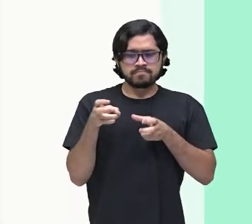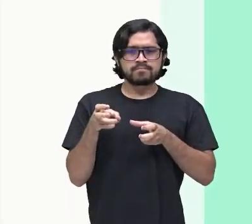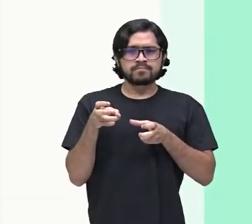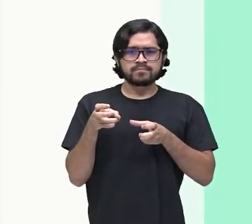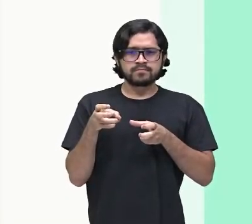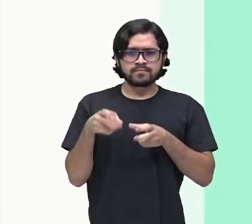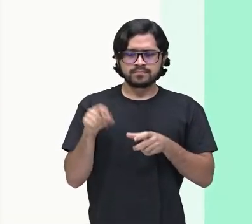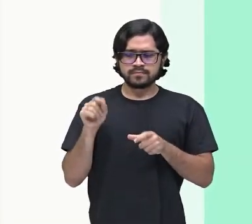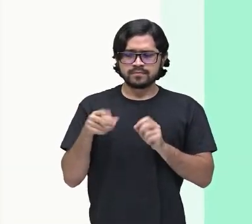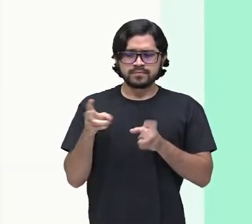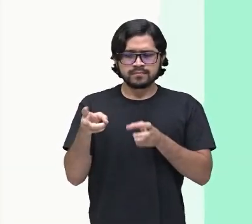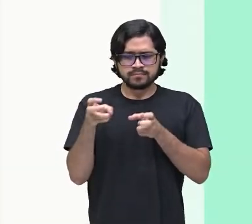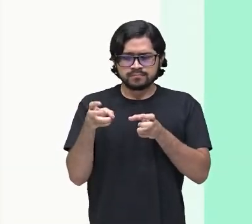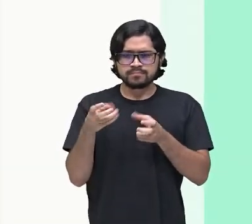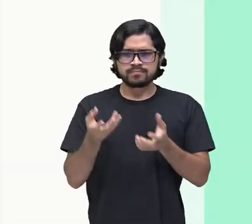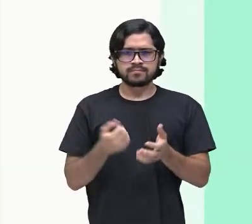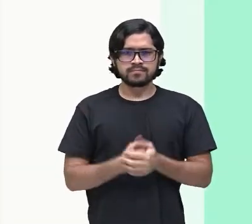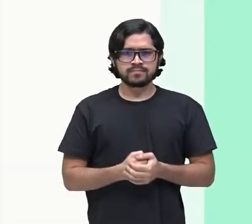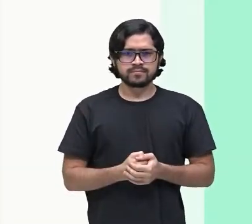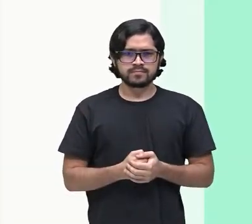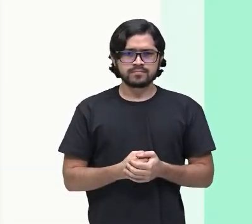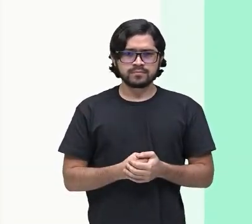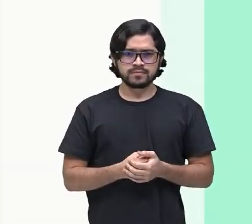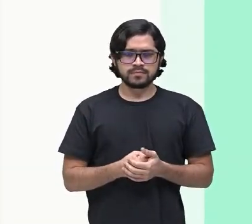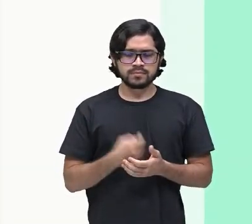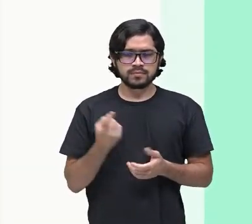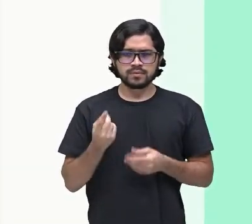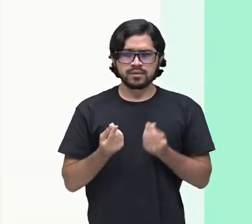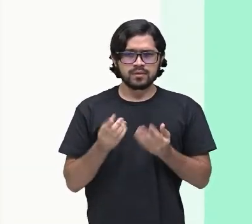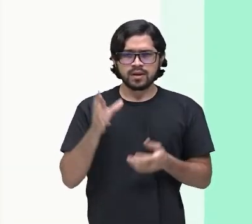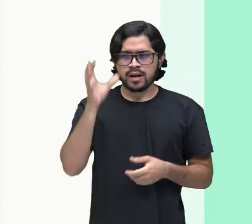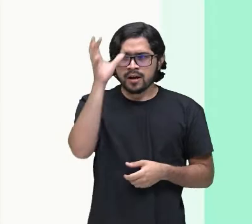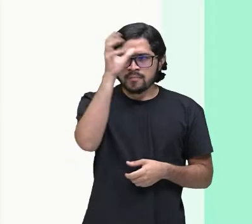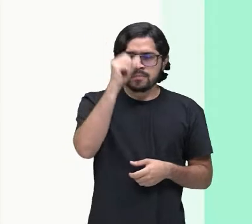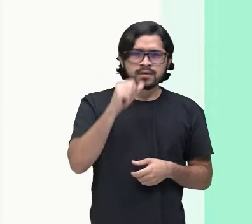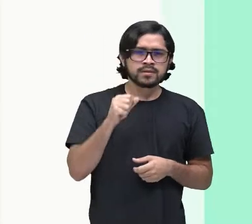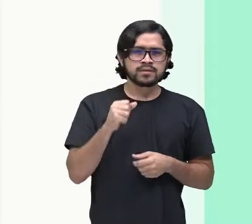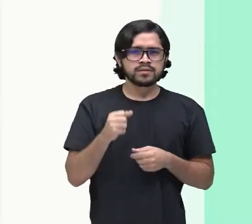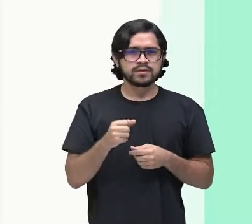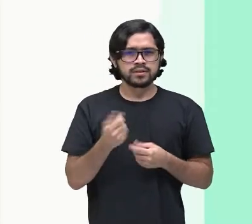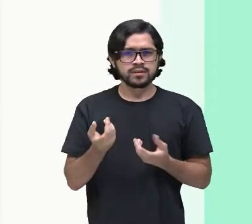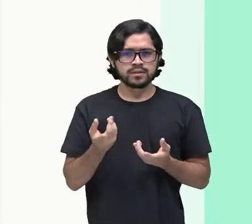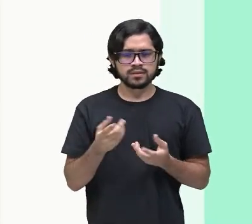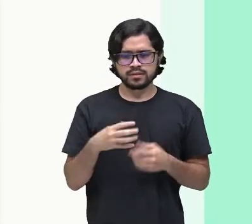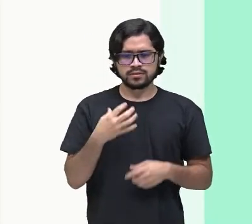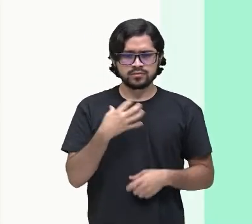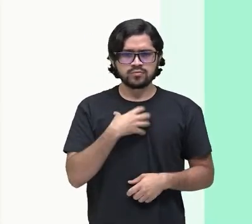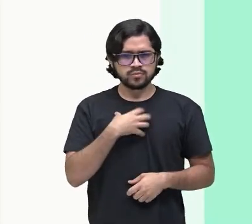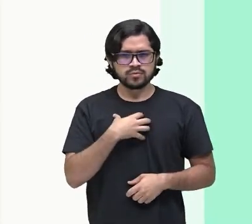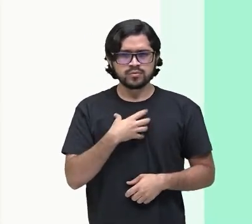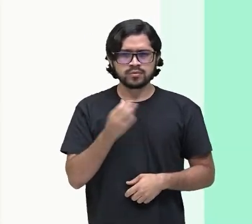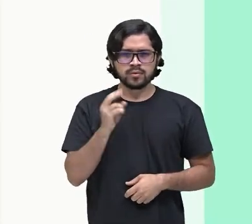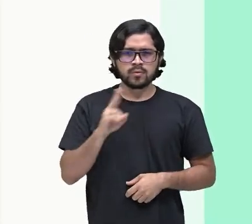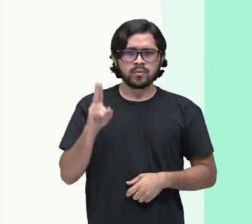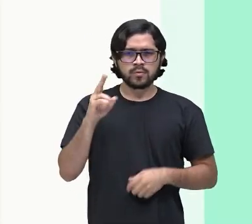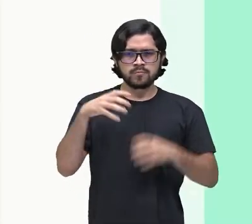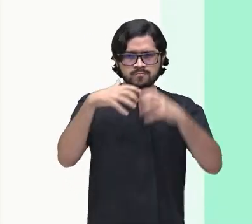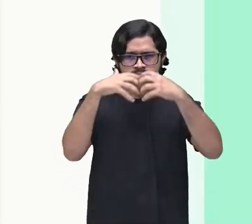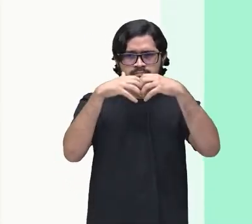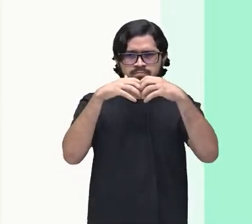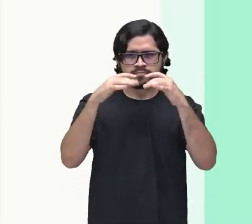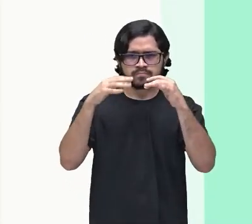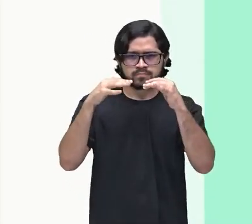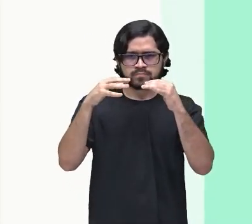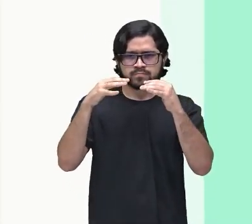percepção? Percepção é a faculdade de aprender por meio dos sentidos ou da mente. O que quer dizer que a gente